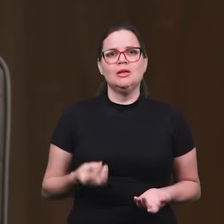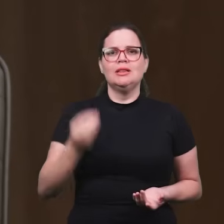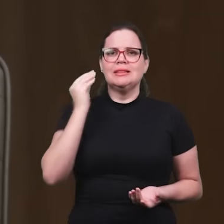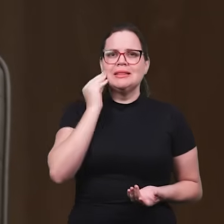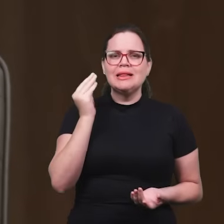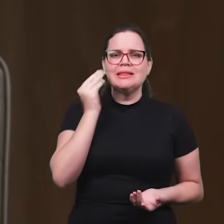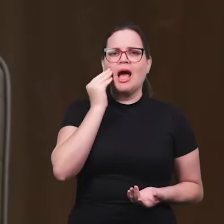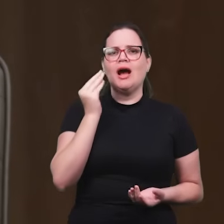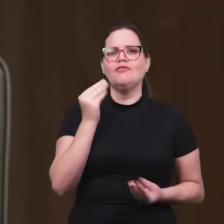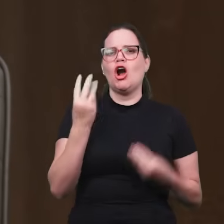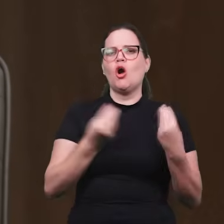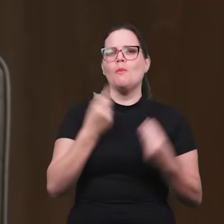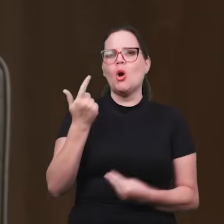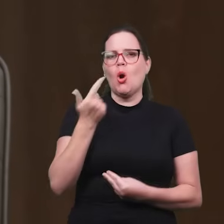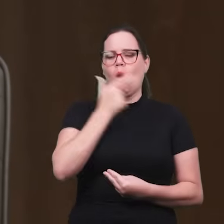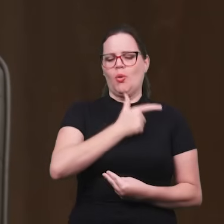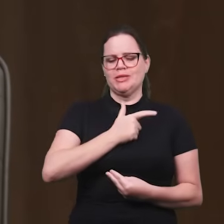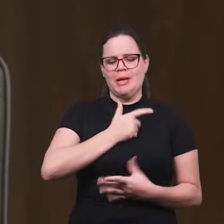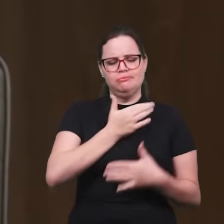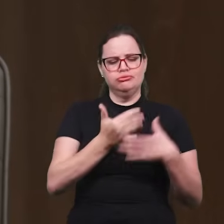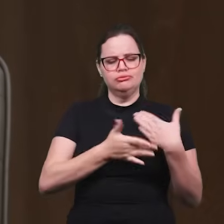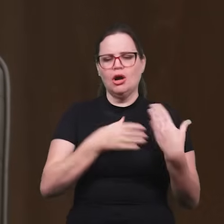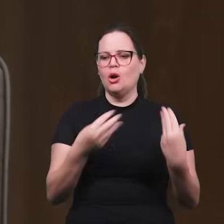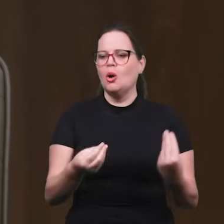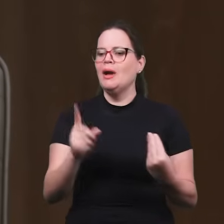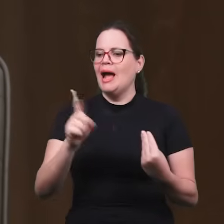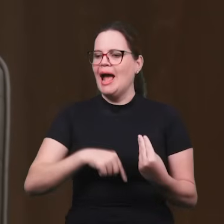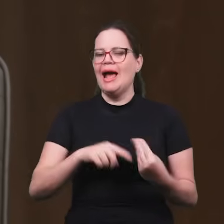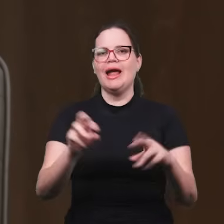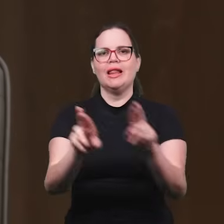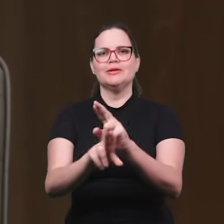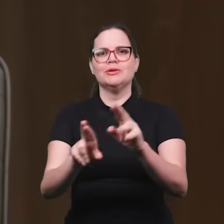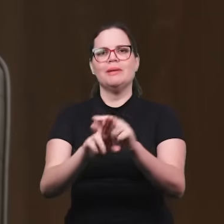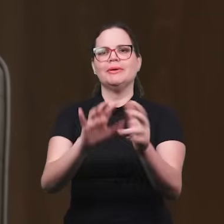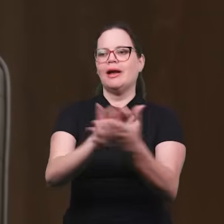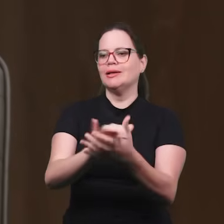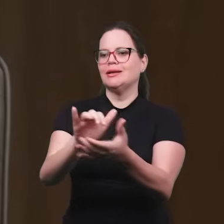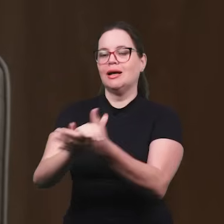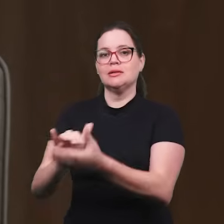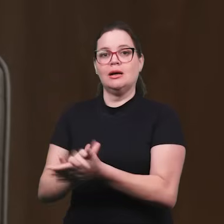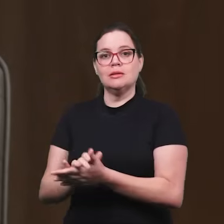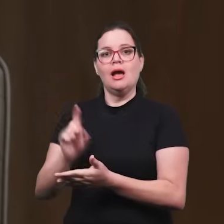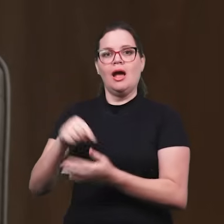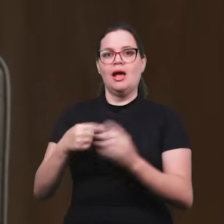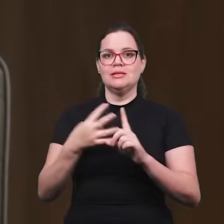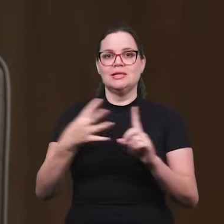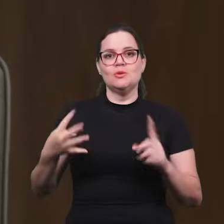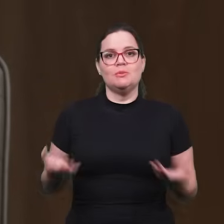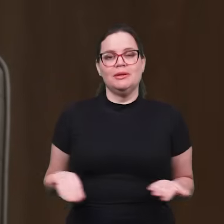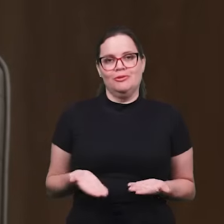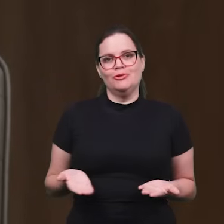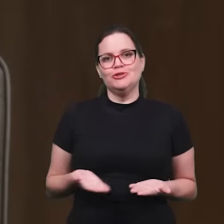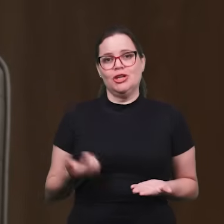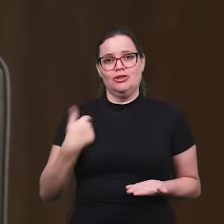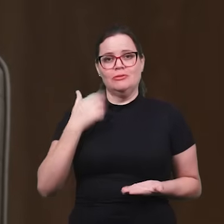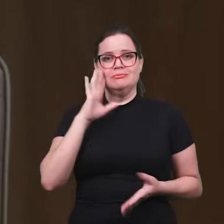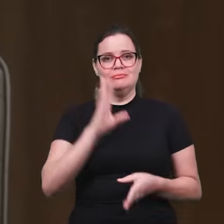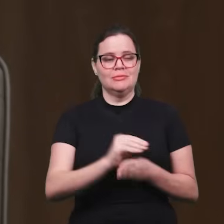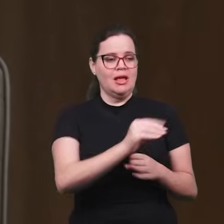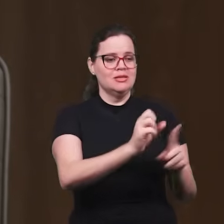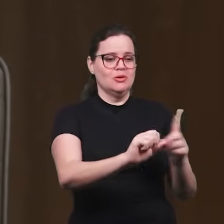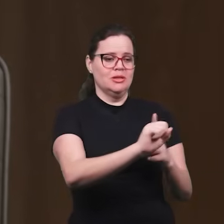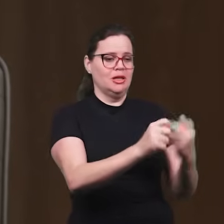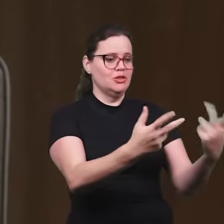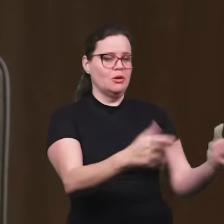ela procurava preencher isso com os relacionamentos. E essa síndrome da insatisfação é muito comum hoje, porque nós vemos pessoas